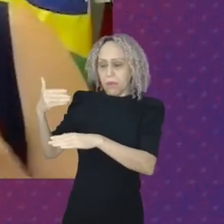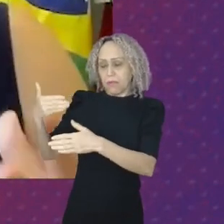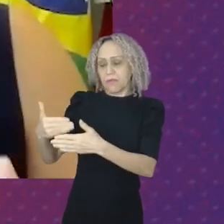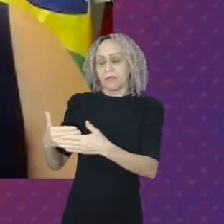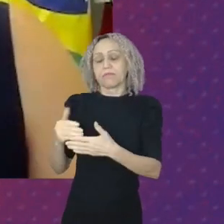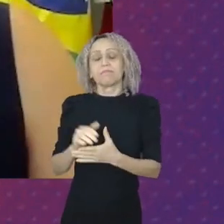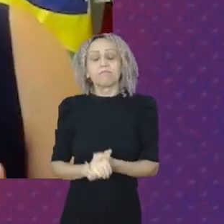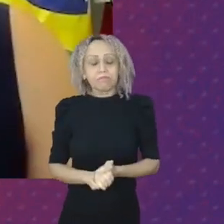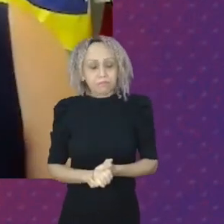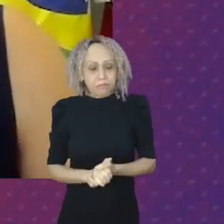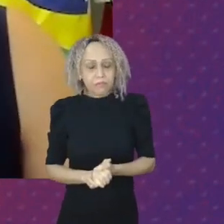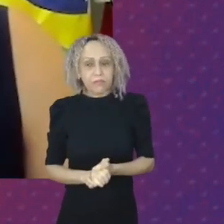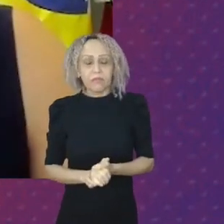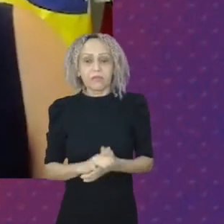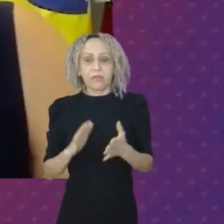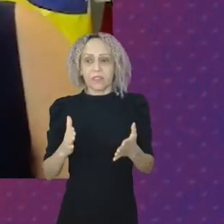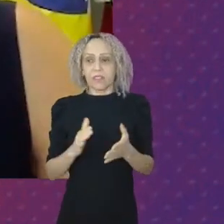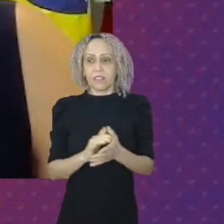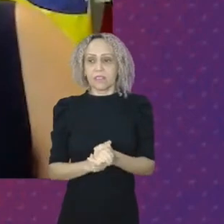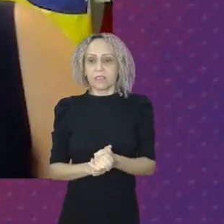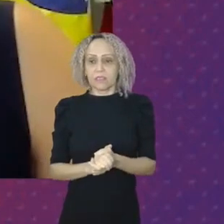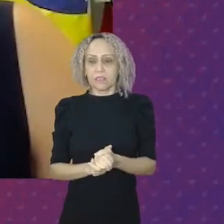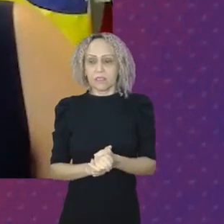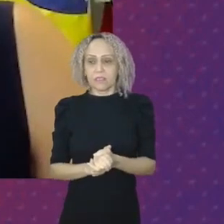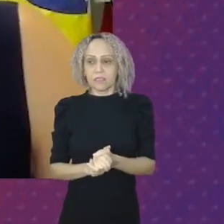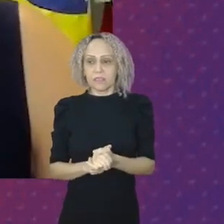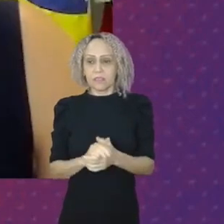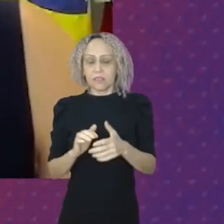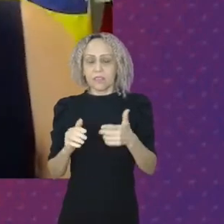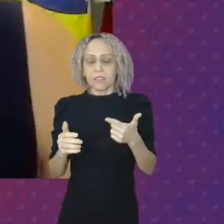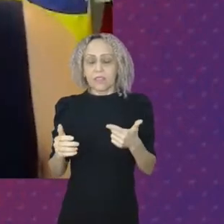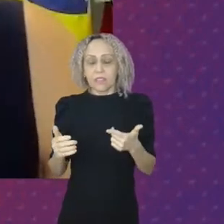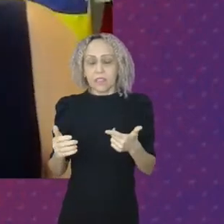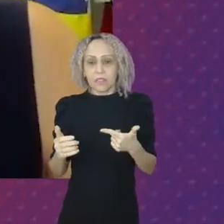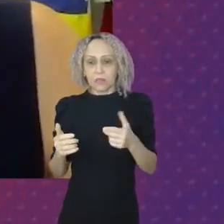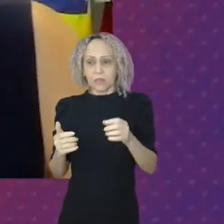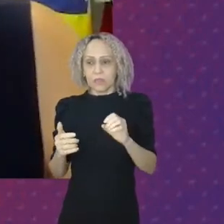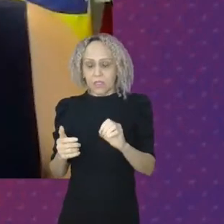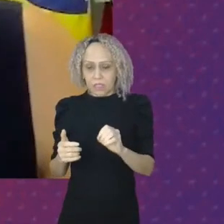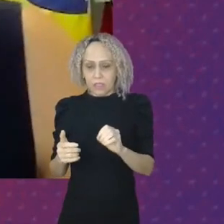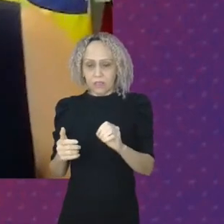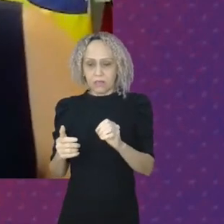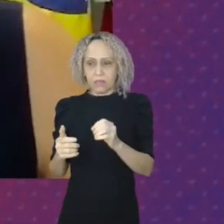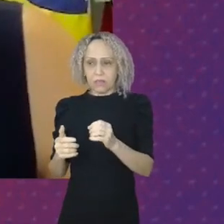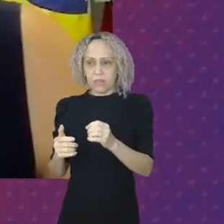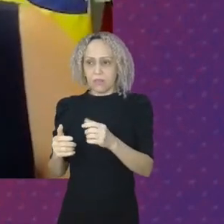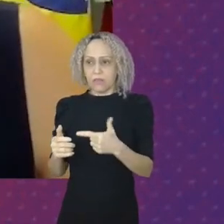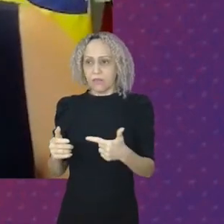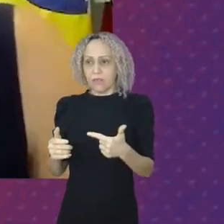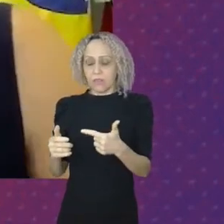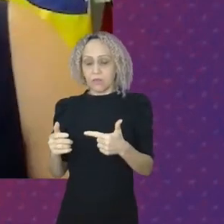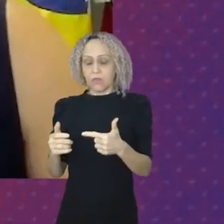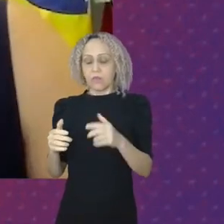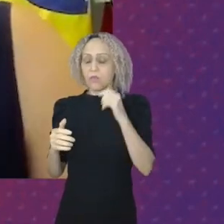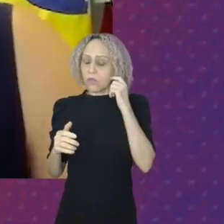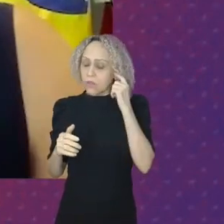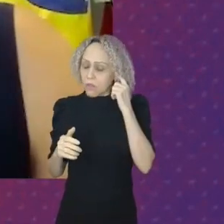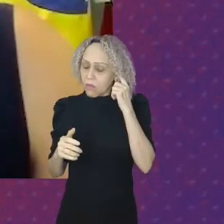que marcou muito fortemente o maior número de mulheres eleitas nas câmaras